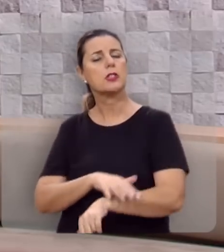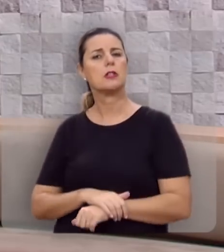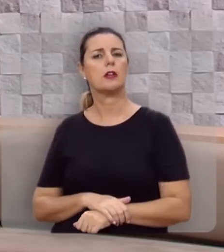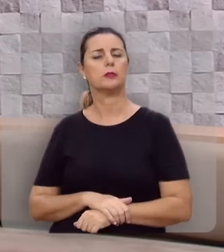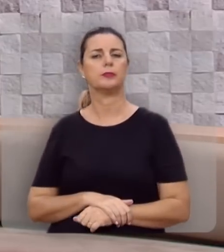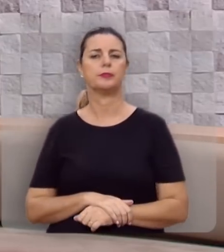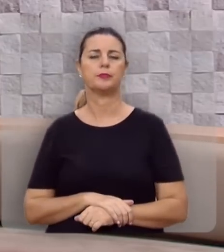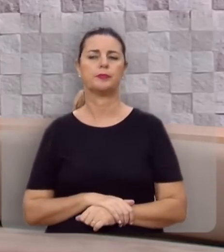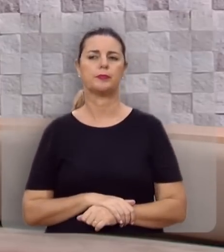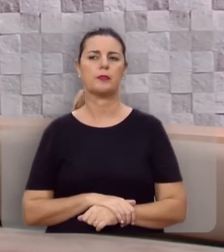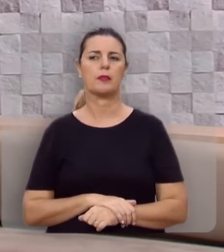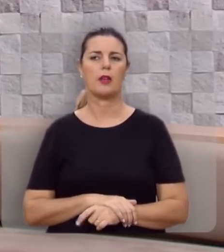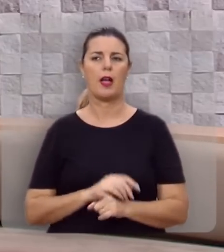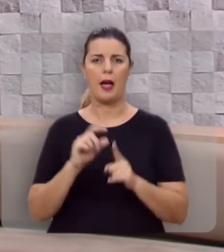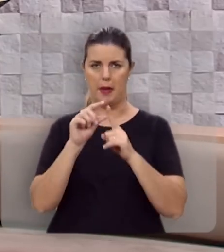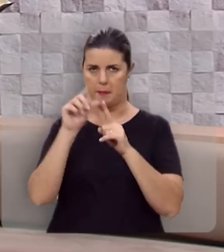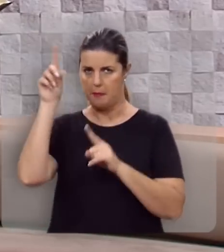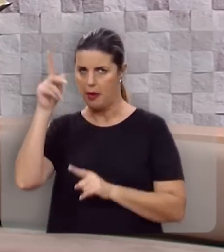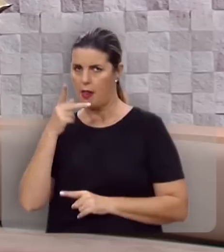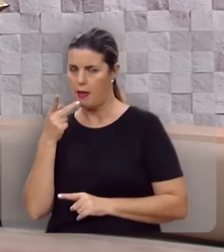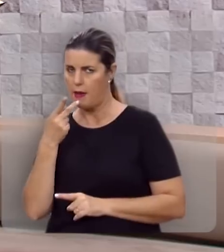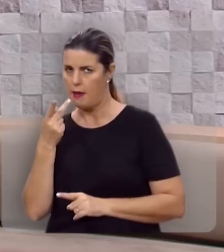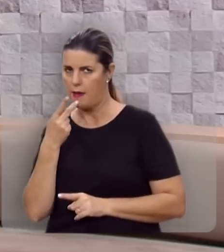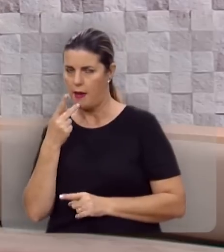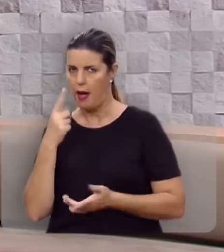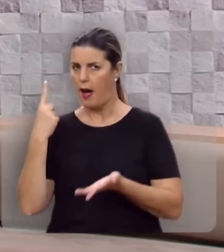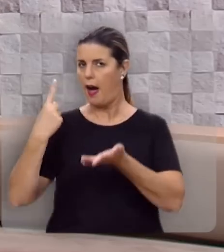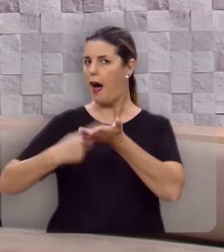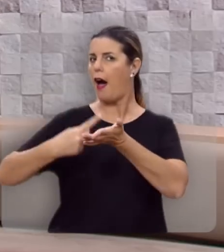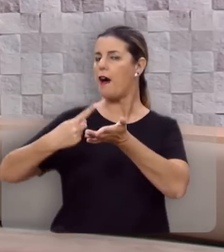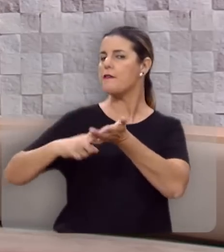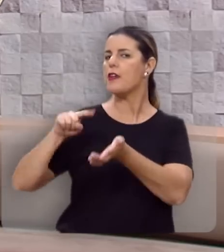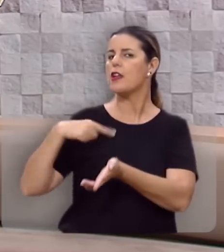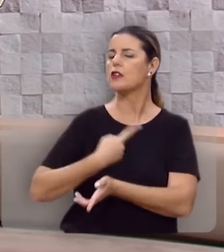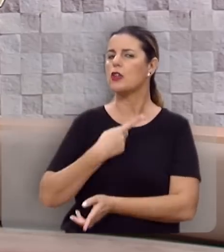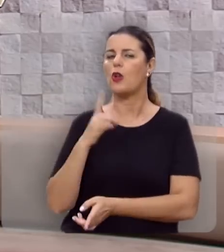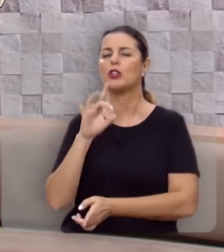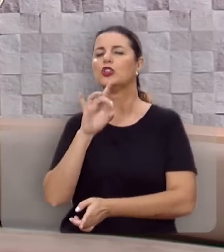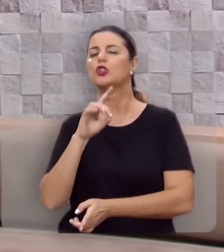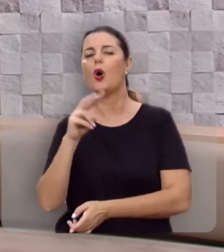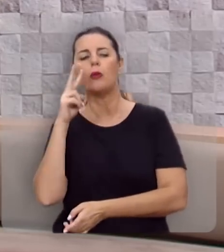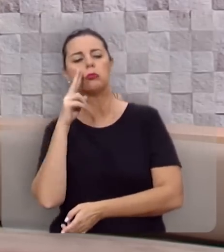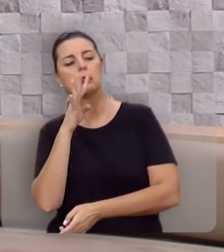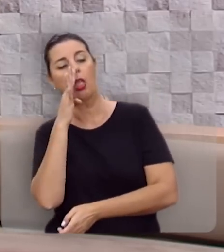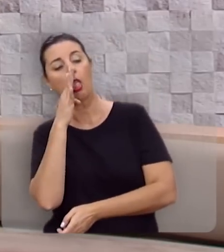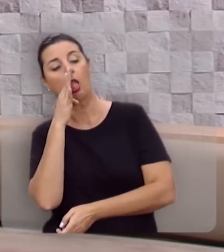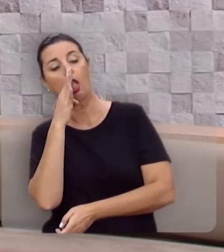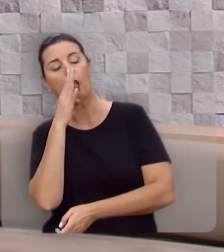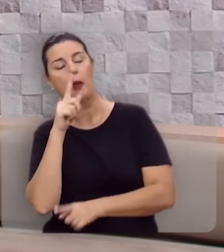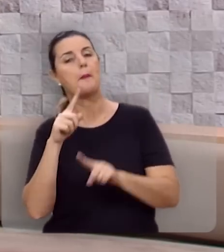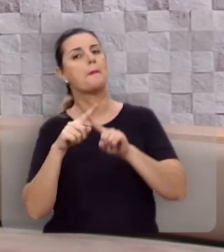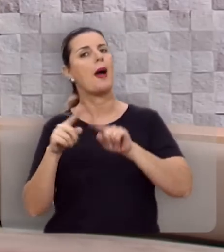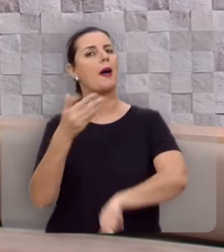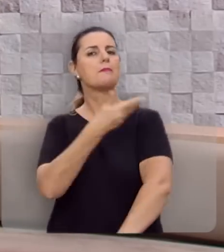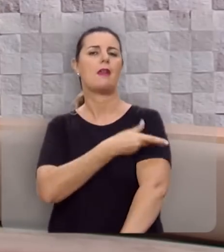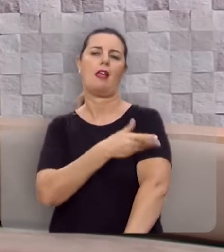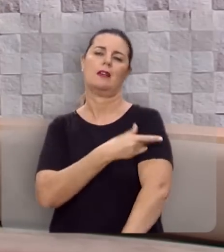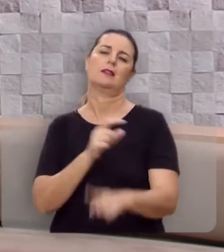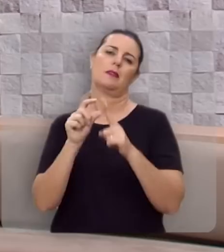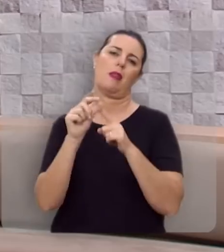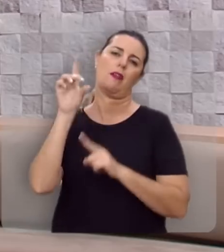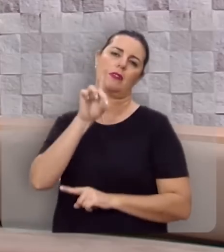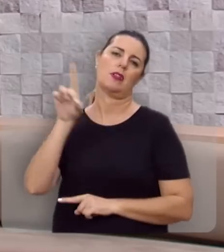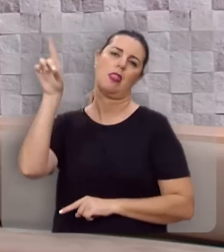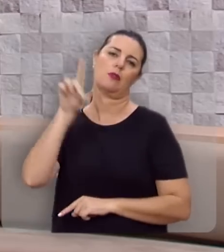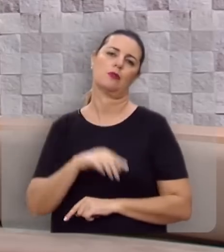praticai. A Bíblia nos alerta para não sermos meros ouvintes, mas praticantes da palavra